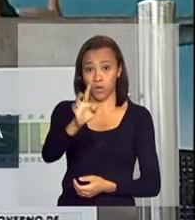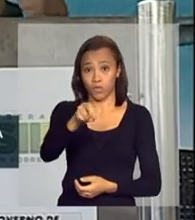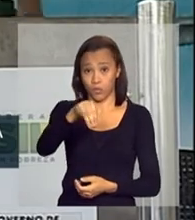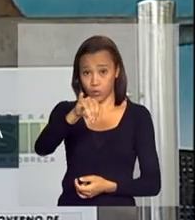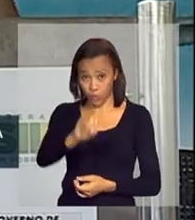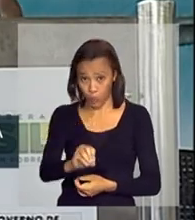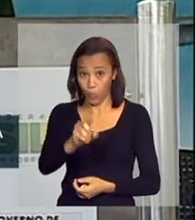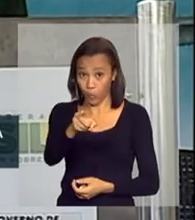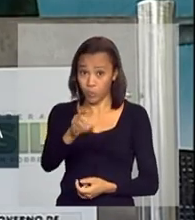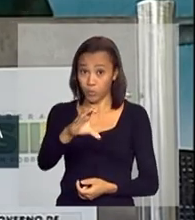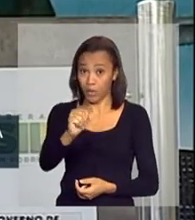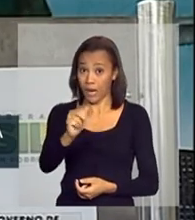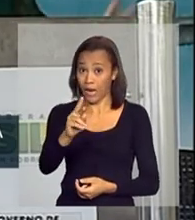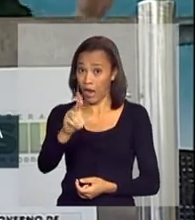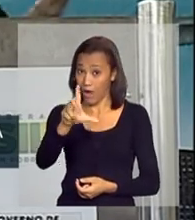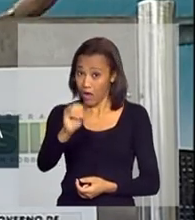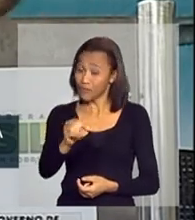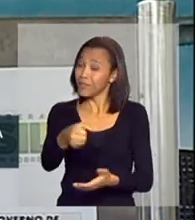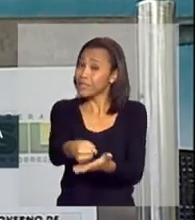Valadares, que tem me ajudado